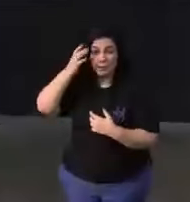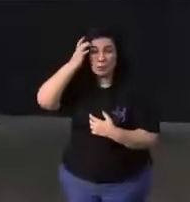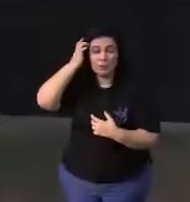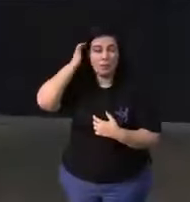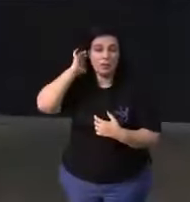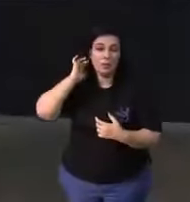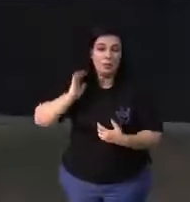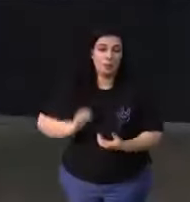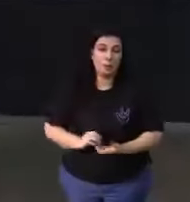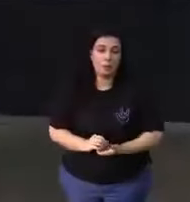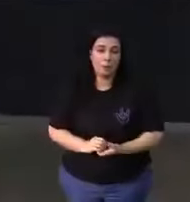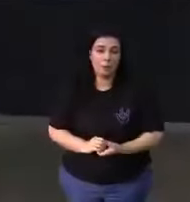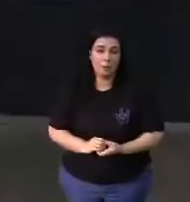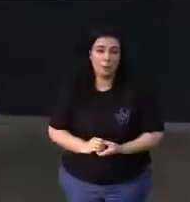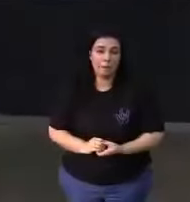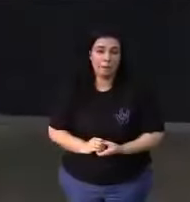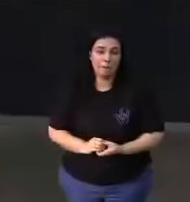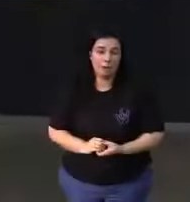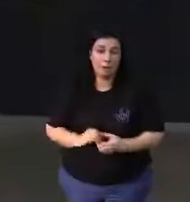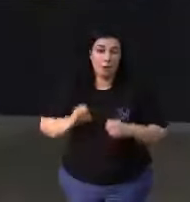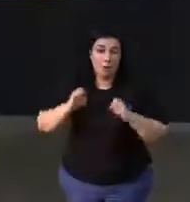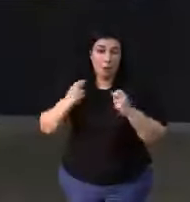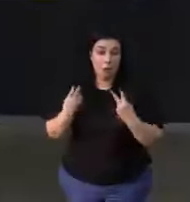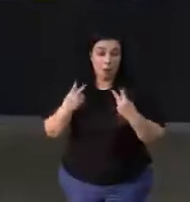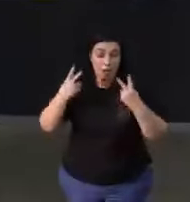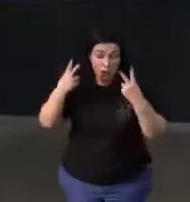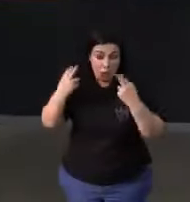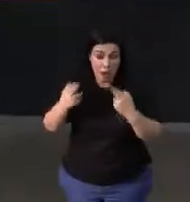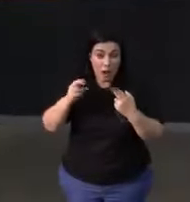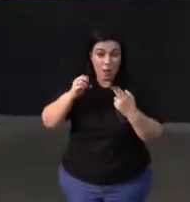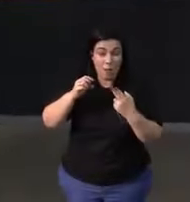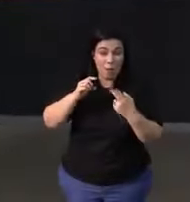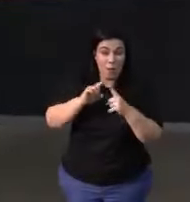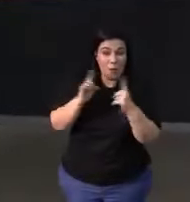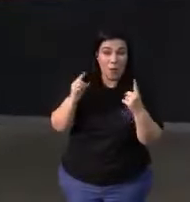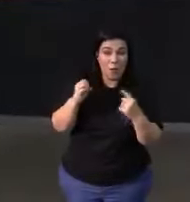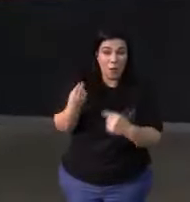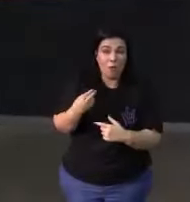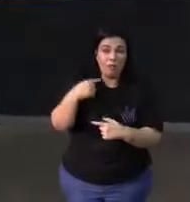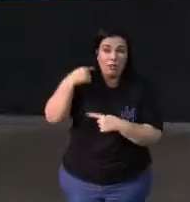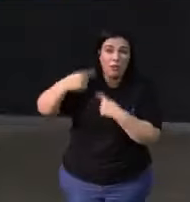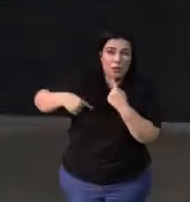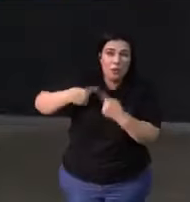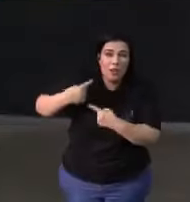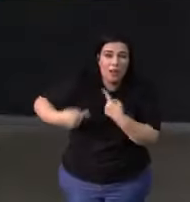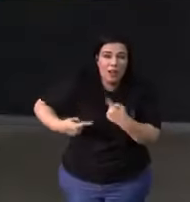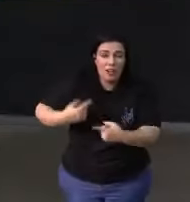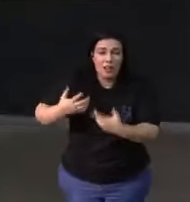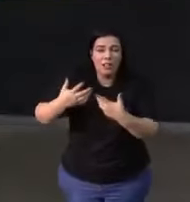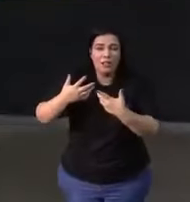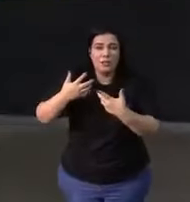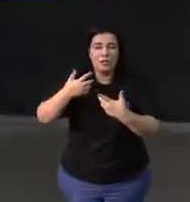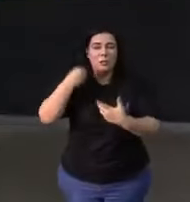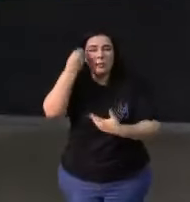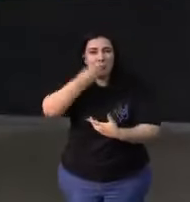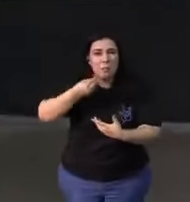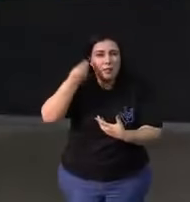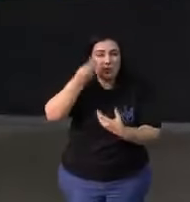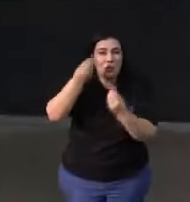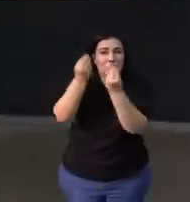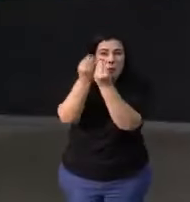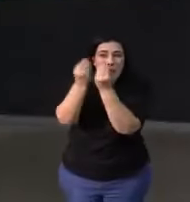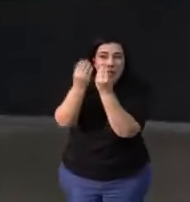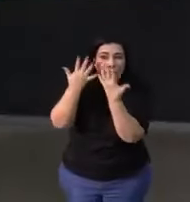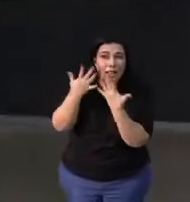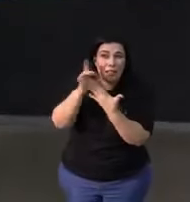Ou é assim, ou nós vamos ficar dando volta no deserto, andando com homens de Deus, experimentando milagres